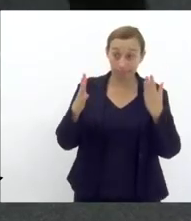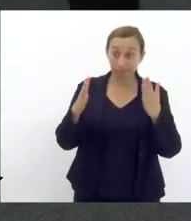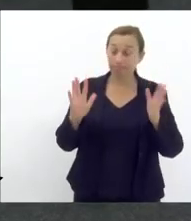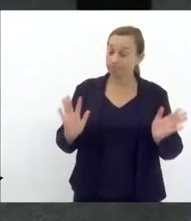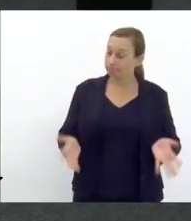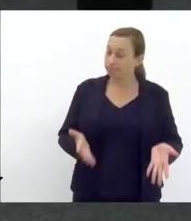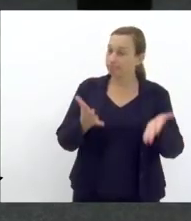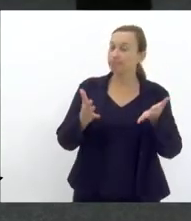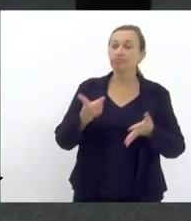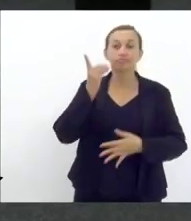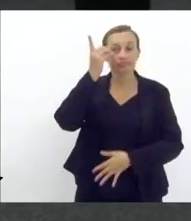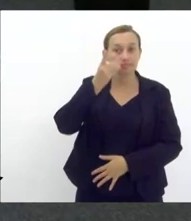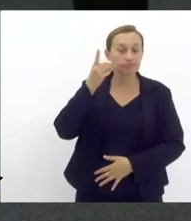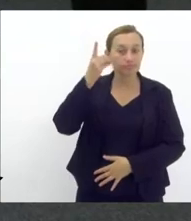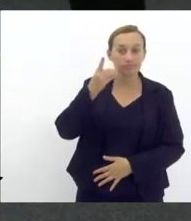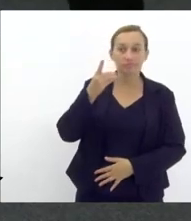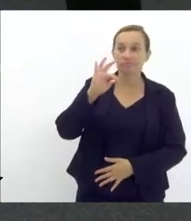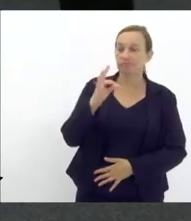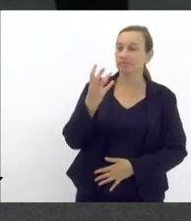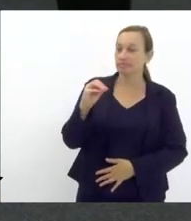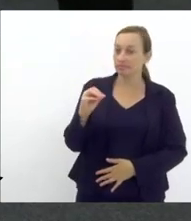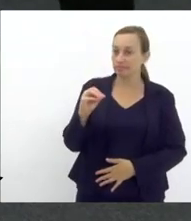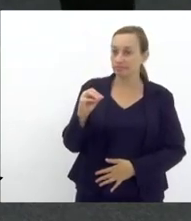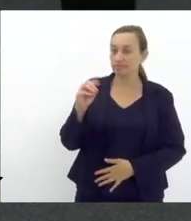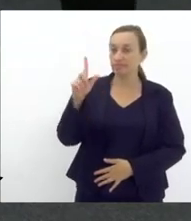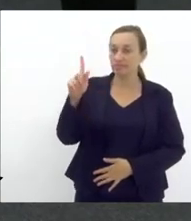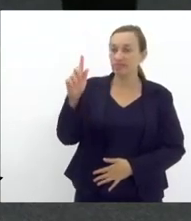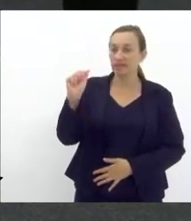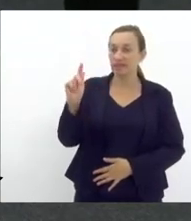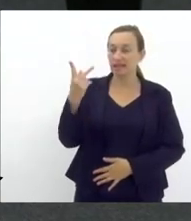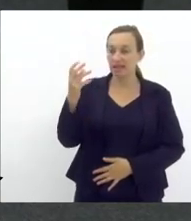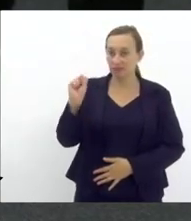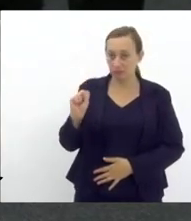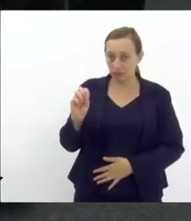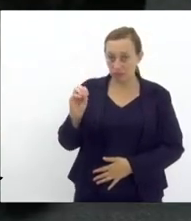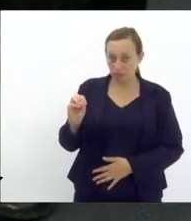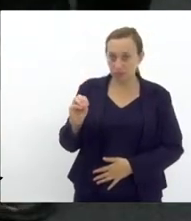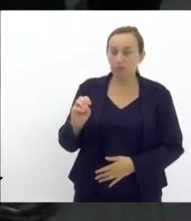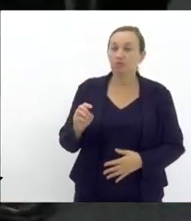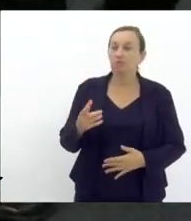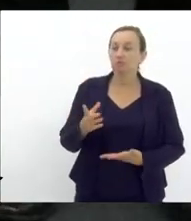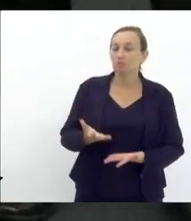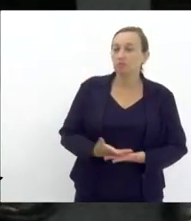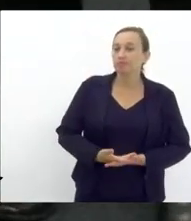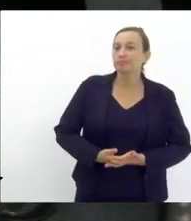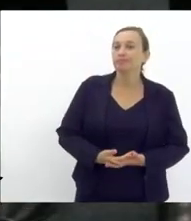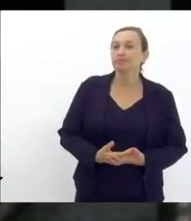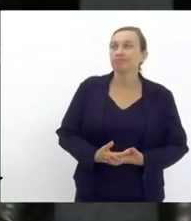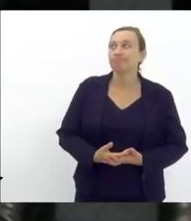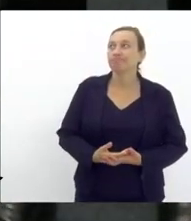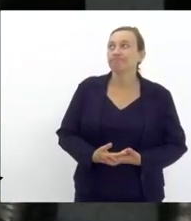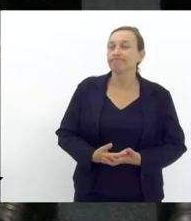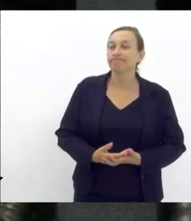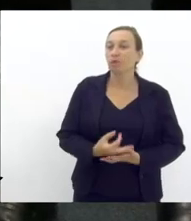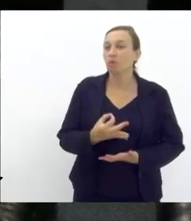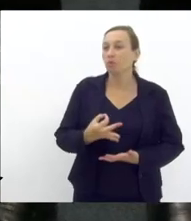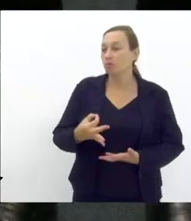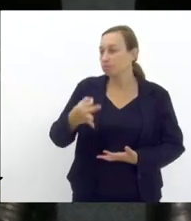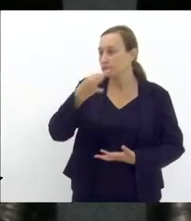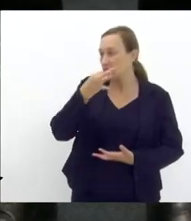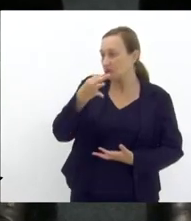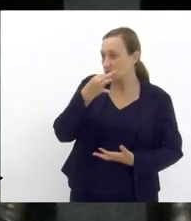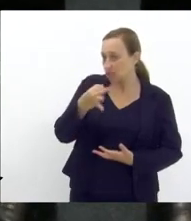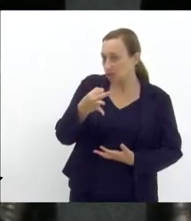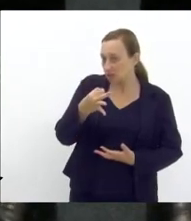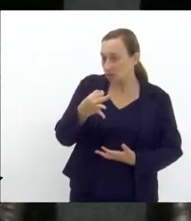a iniciativa do deputado Tiago Gagliasso Sem dúvida nenhuma a sugestão feita